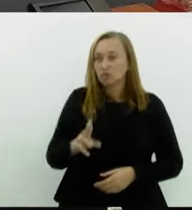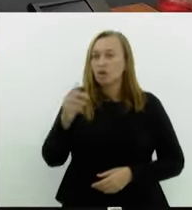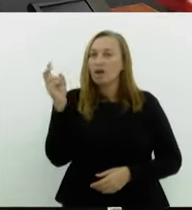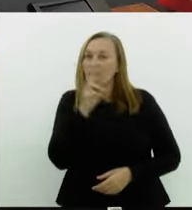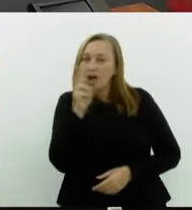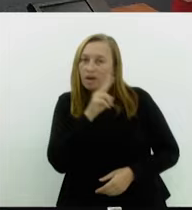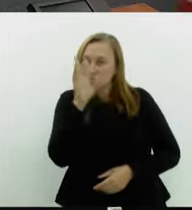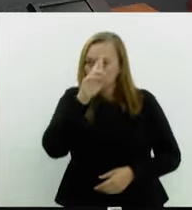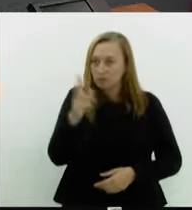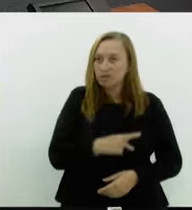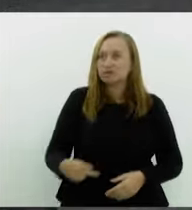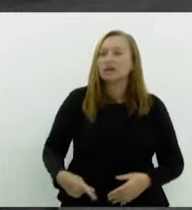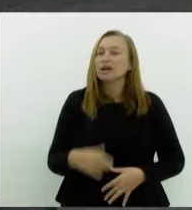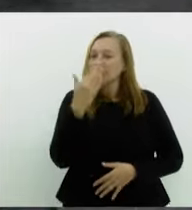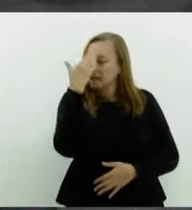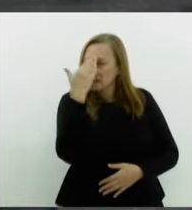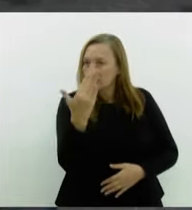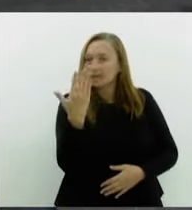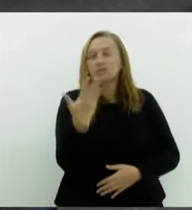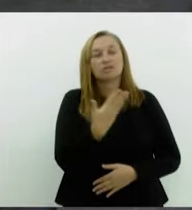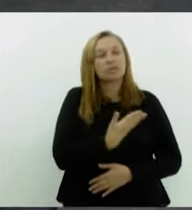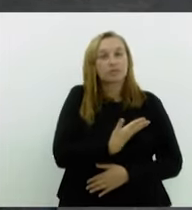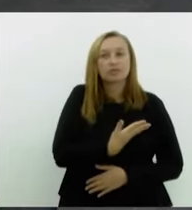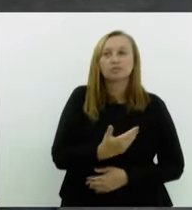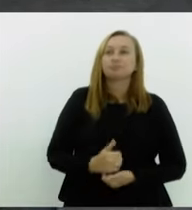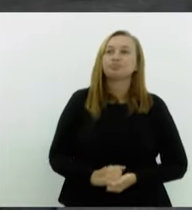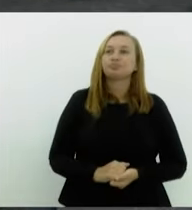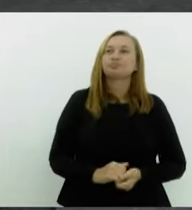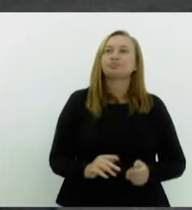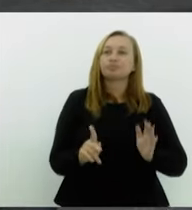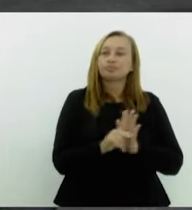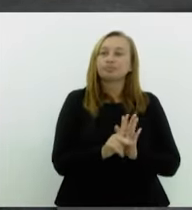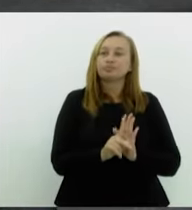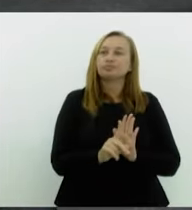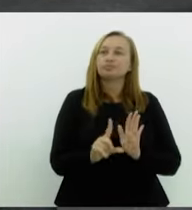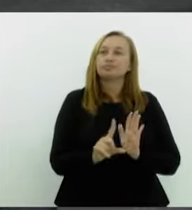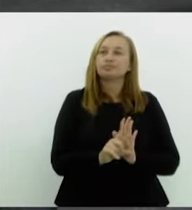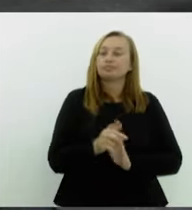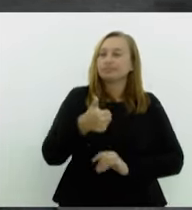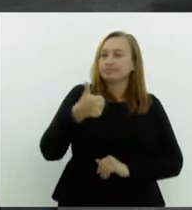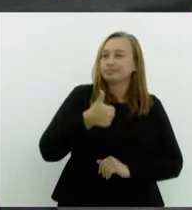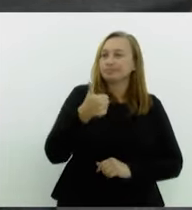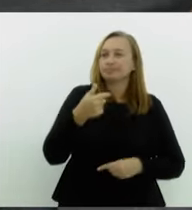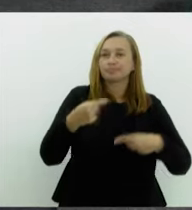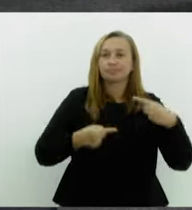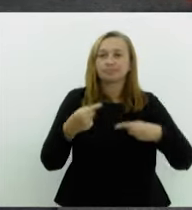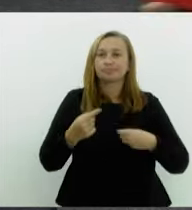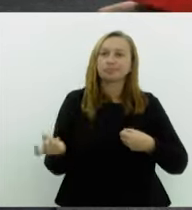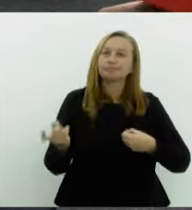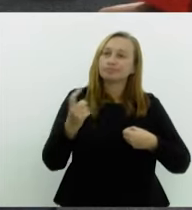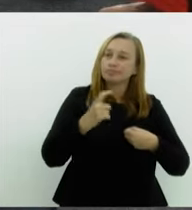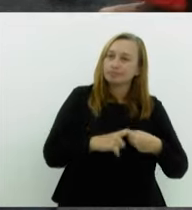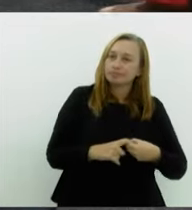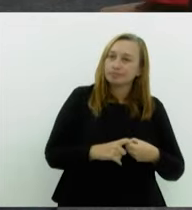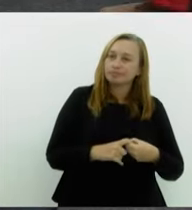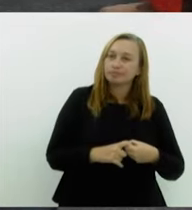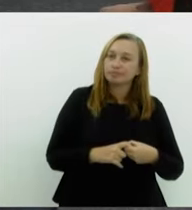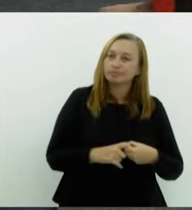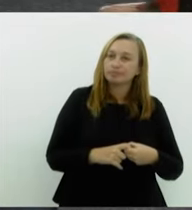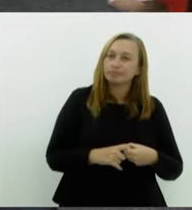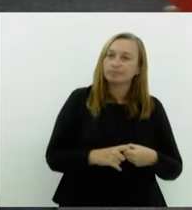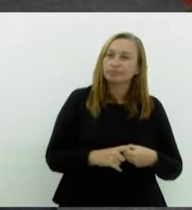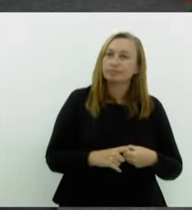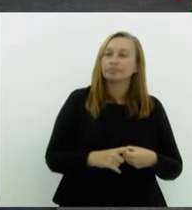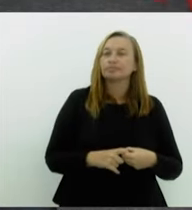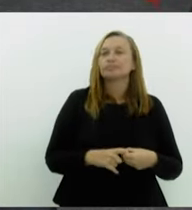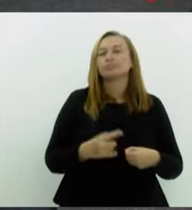Rapidamente, presidente, agradecer aos nossos pares. O projeto está em primeira discussão, vai retornar. E aqui na